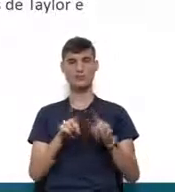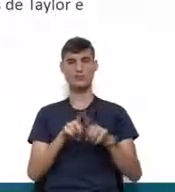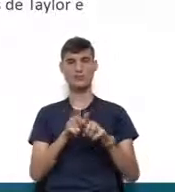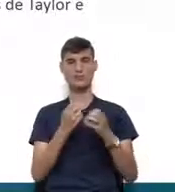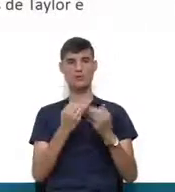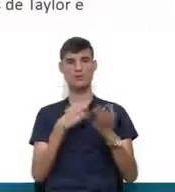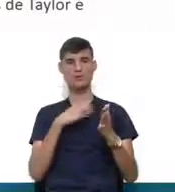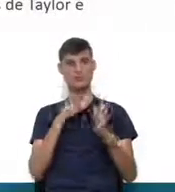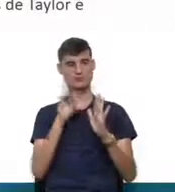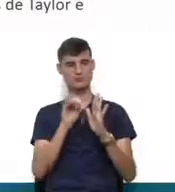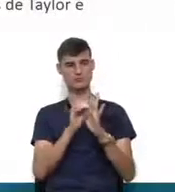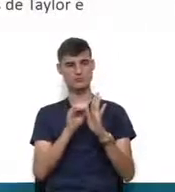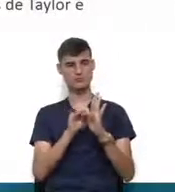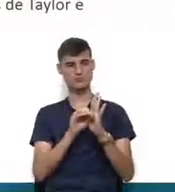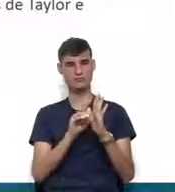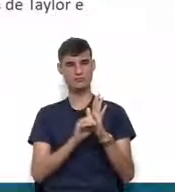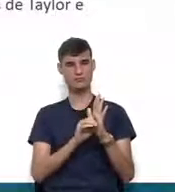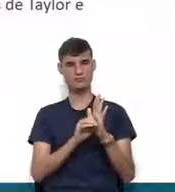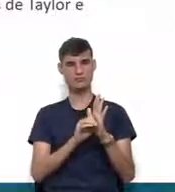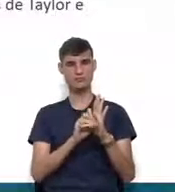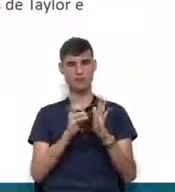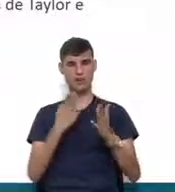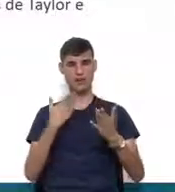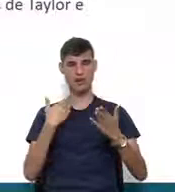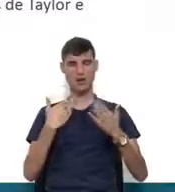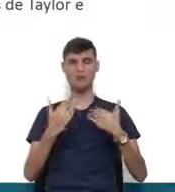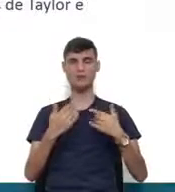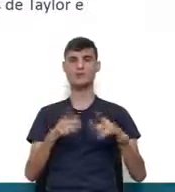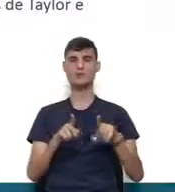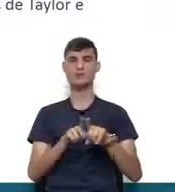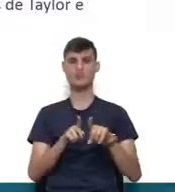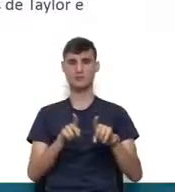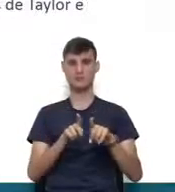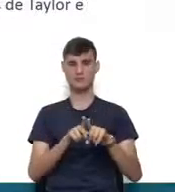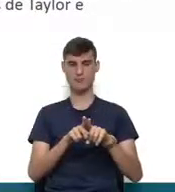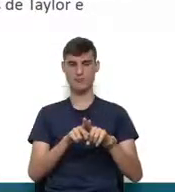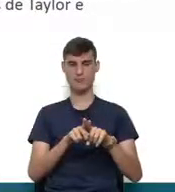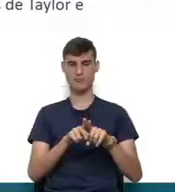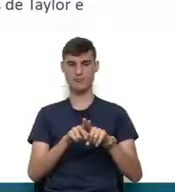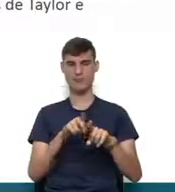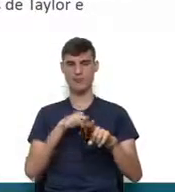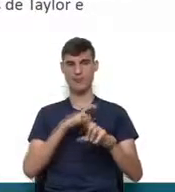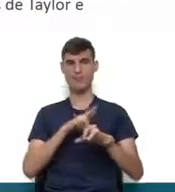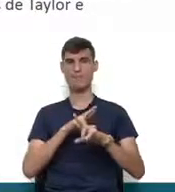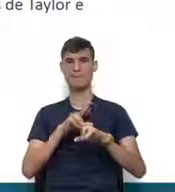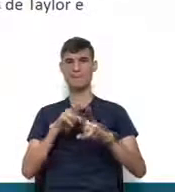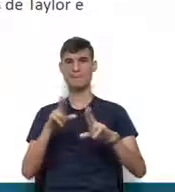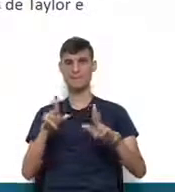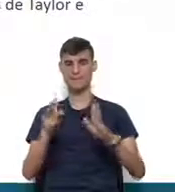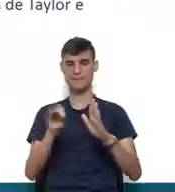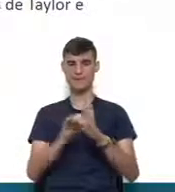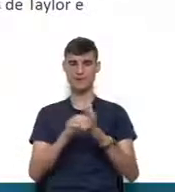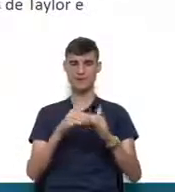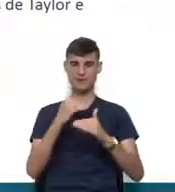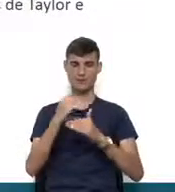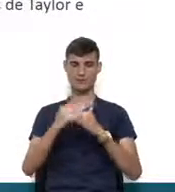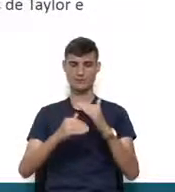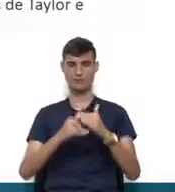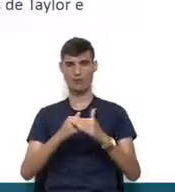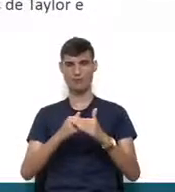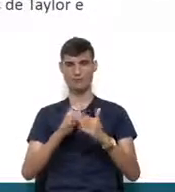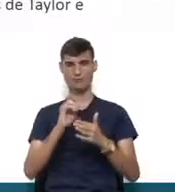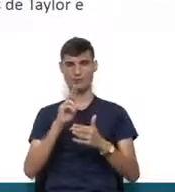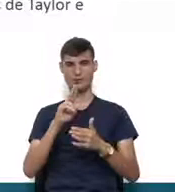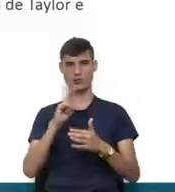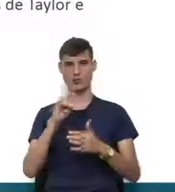as aplicações tanto da equação do calor e também de equações diferenciais ordinárias. Então,